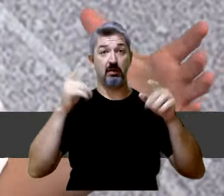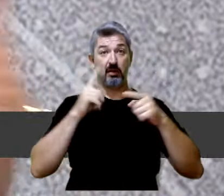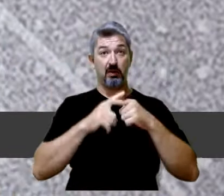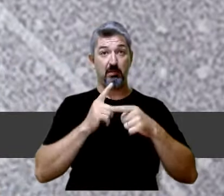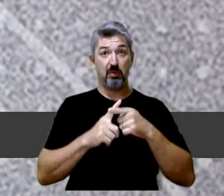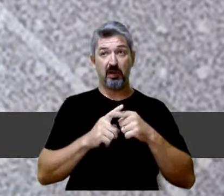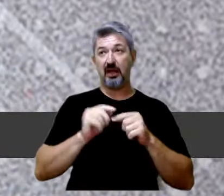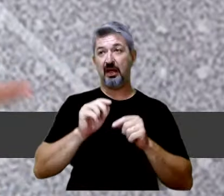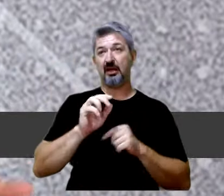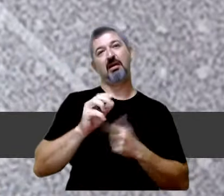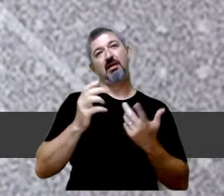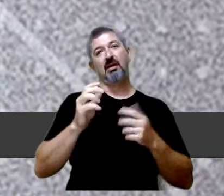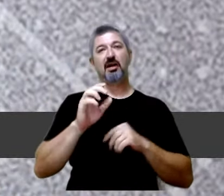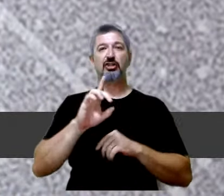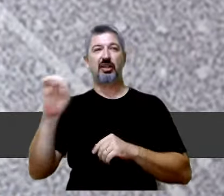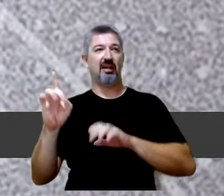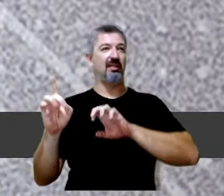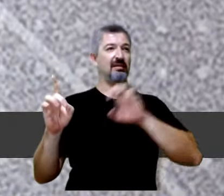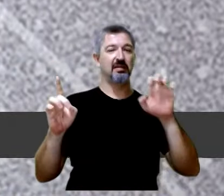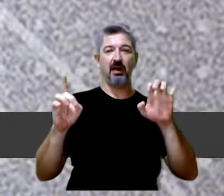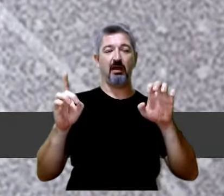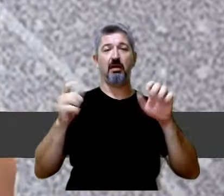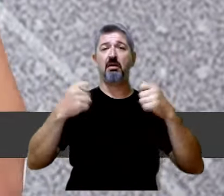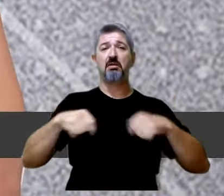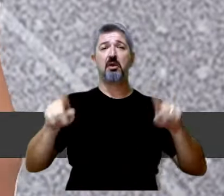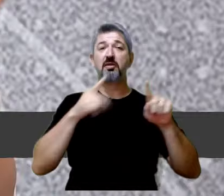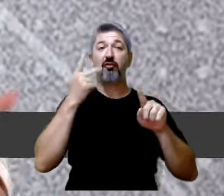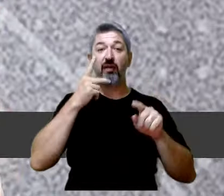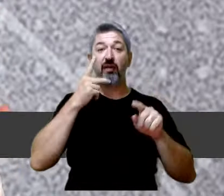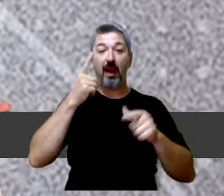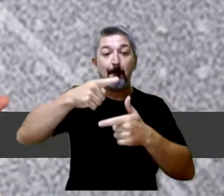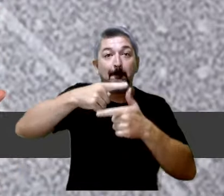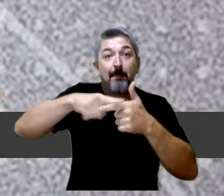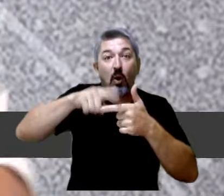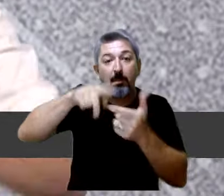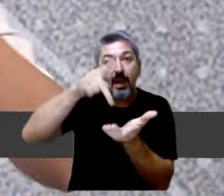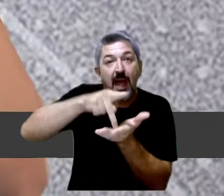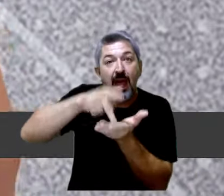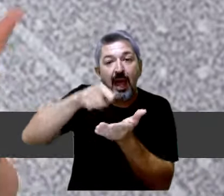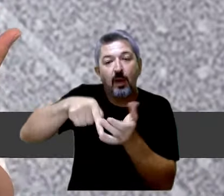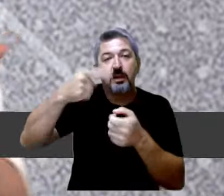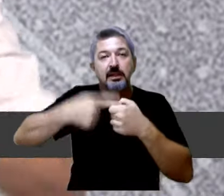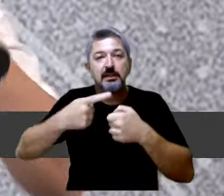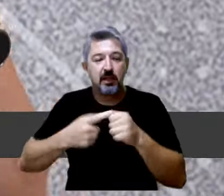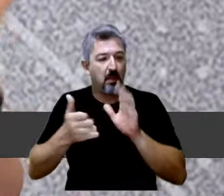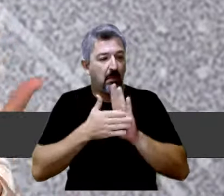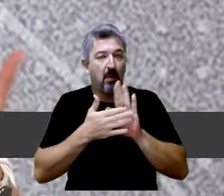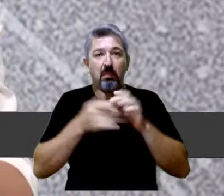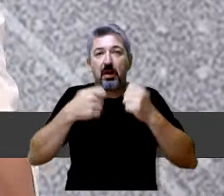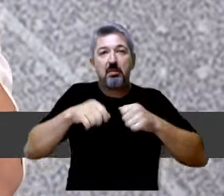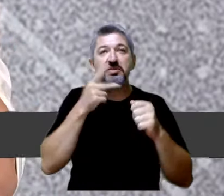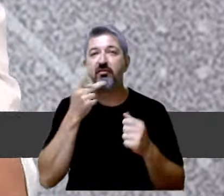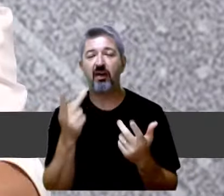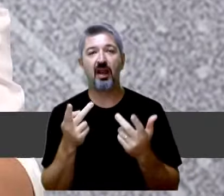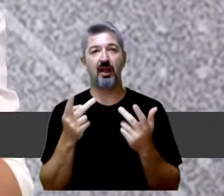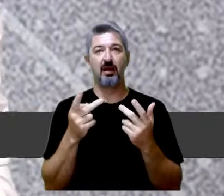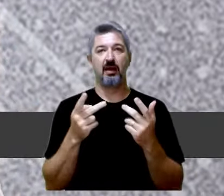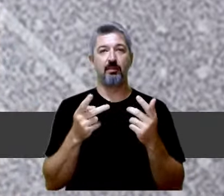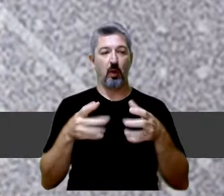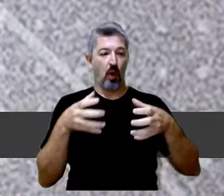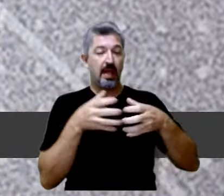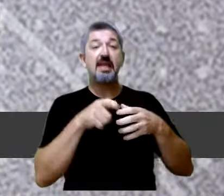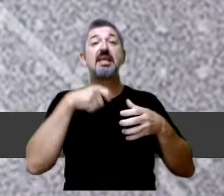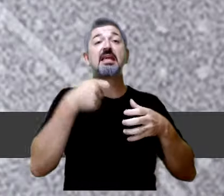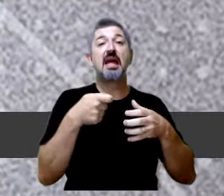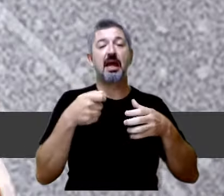ideologizado não tem que se falar de problemas da cidade não se fala das propostas não se fala de equipe então eu tô aqui para